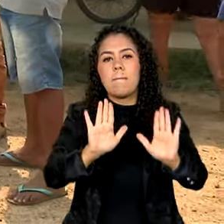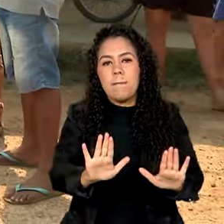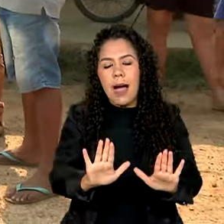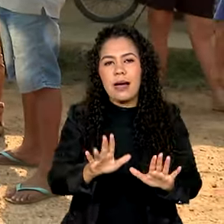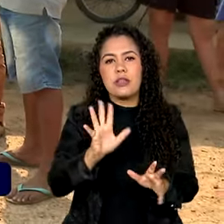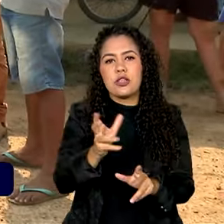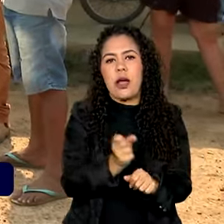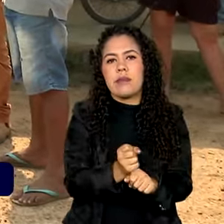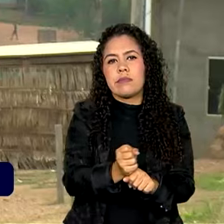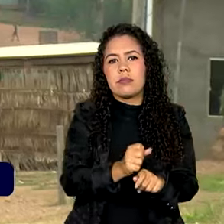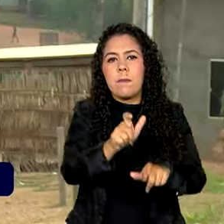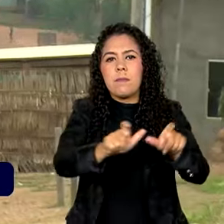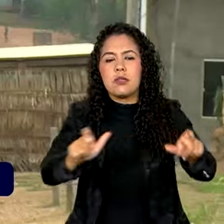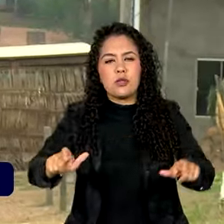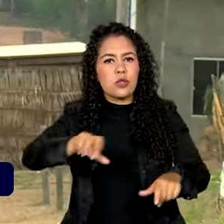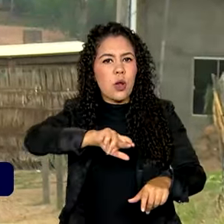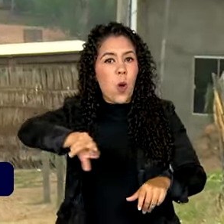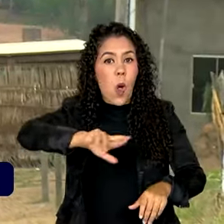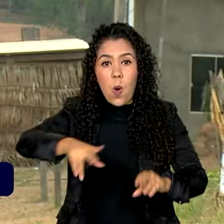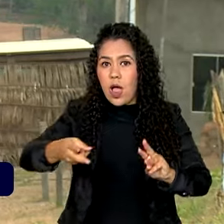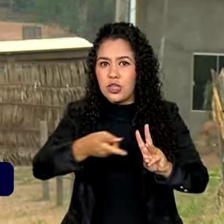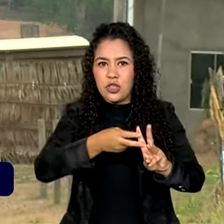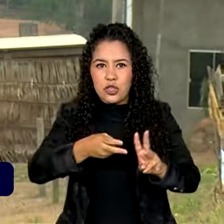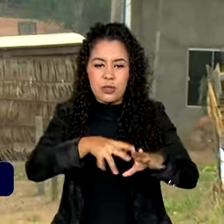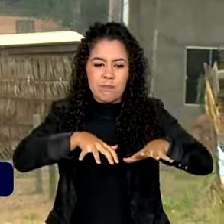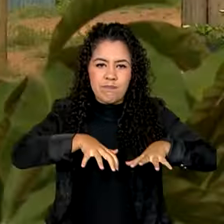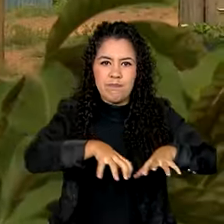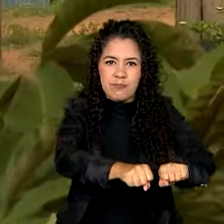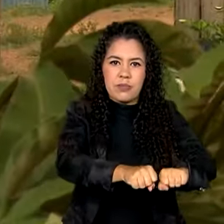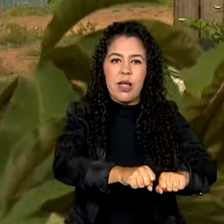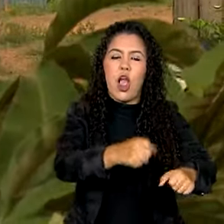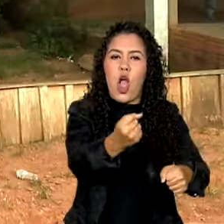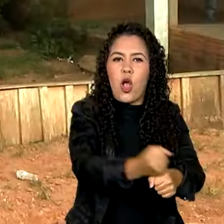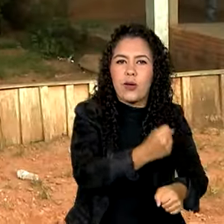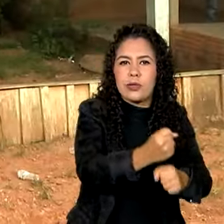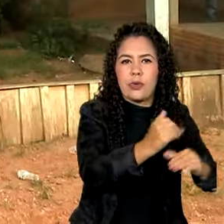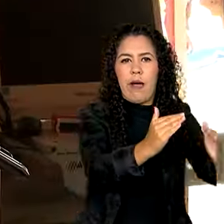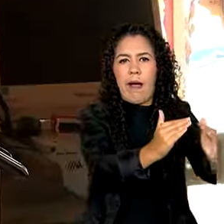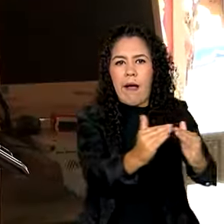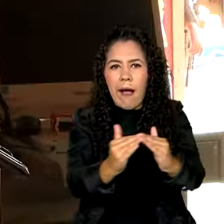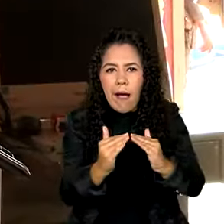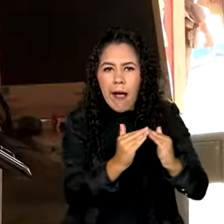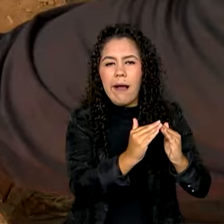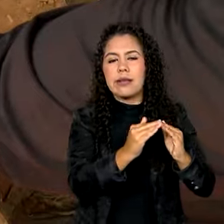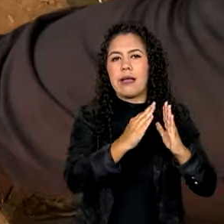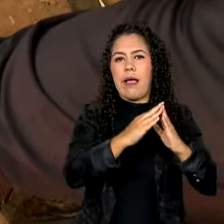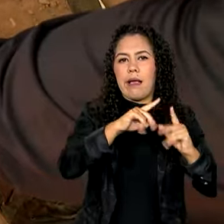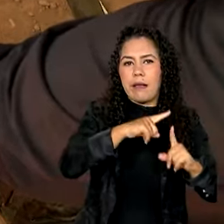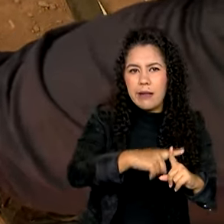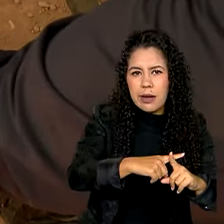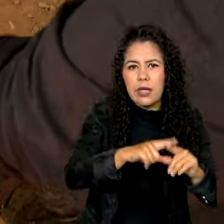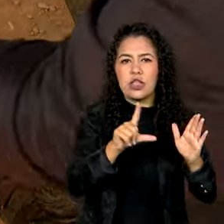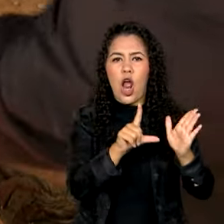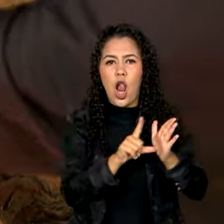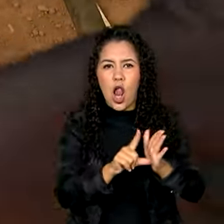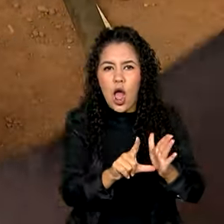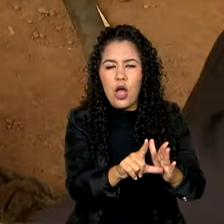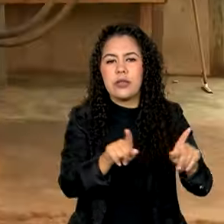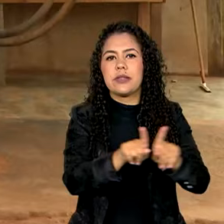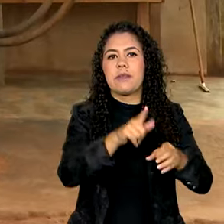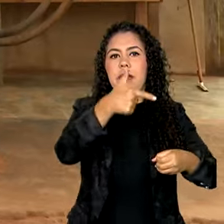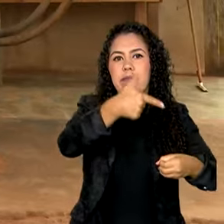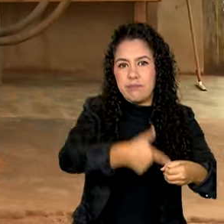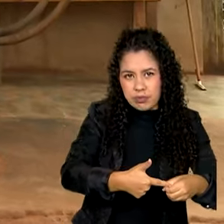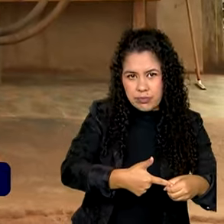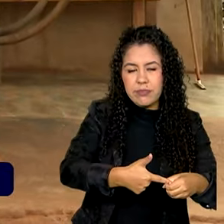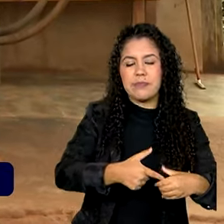diversos não indígenas, que construíram vilas inteiras com casas, igrejas, comércio e até postos de gasolina.